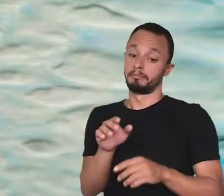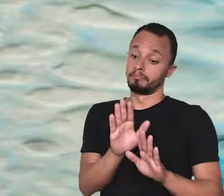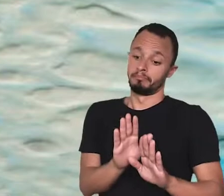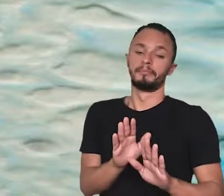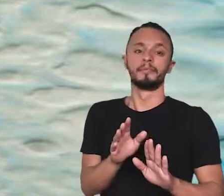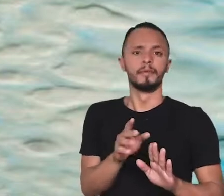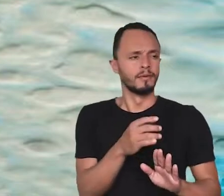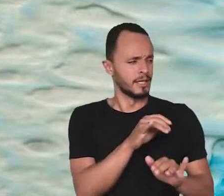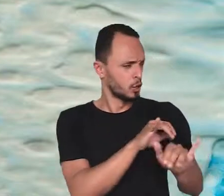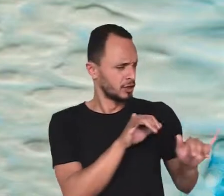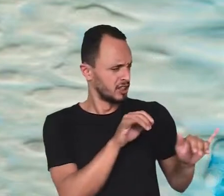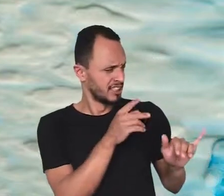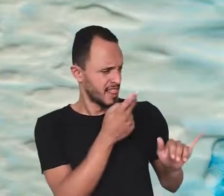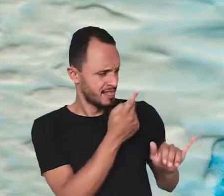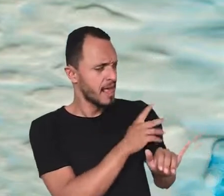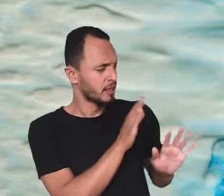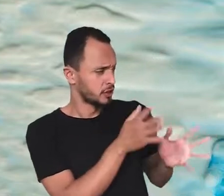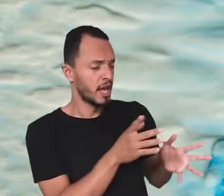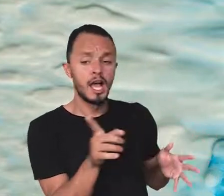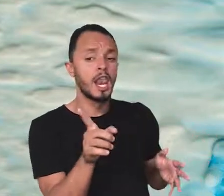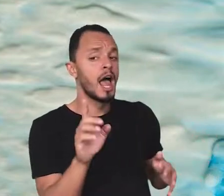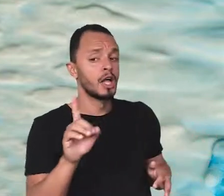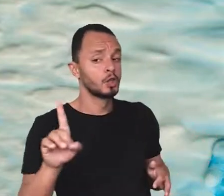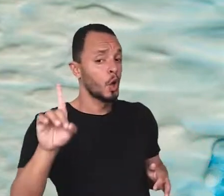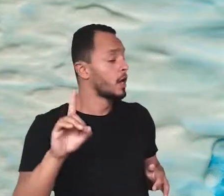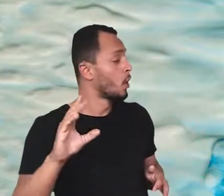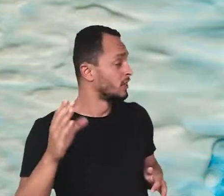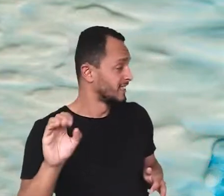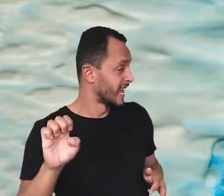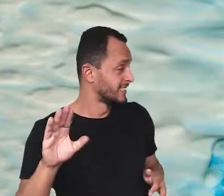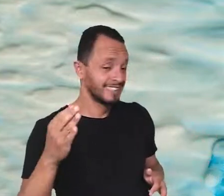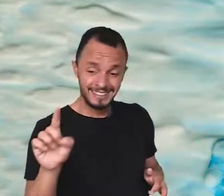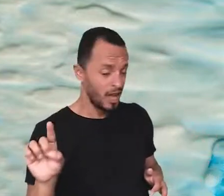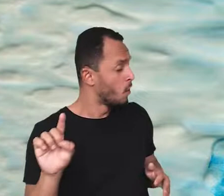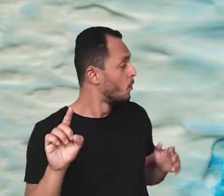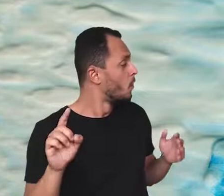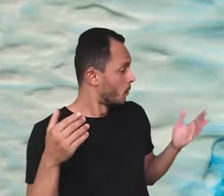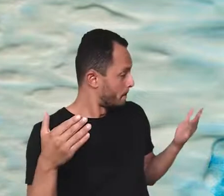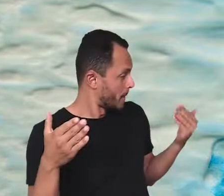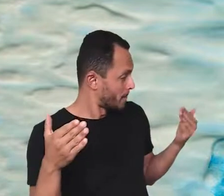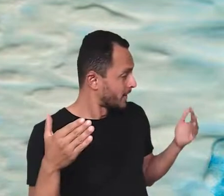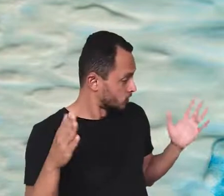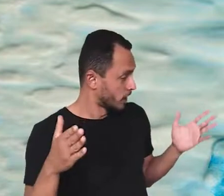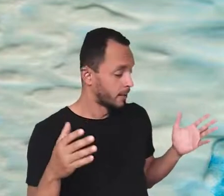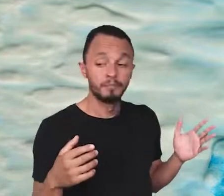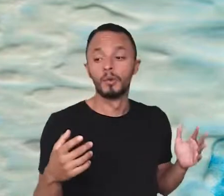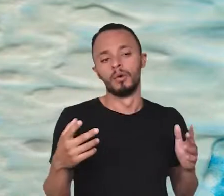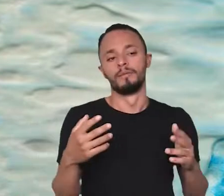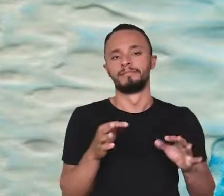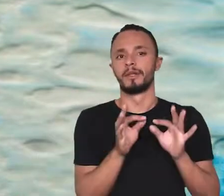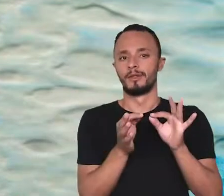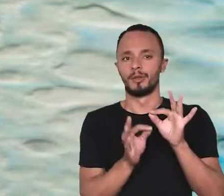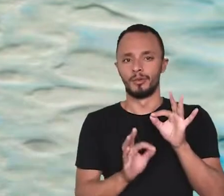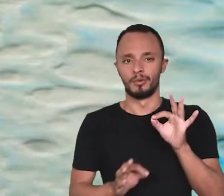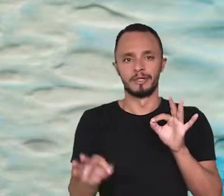notícia dela? A gente anda preocupado. Conseguiu falar com a dona Conceição? Ai, essa história é longa, viu, gente? Mas sim,